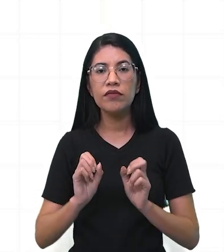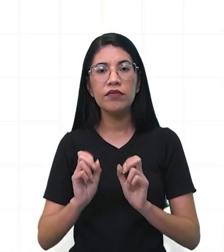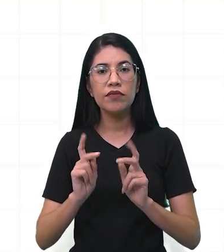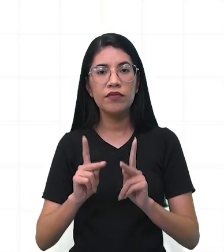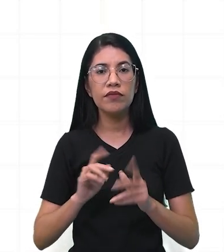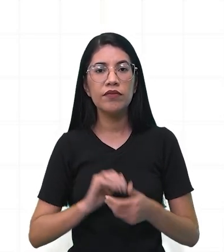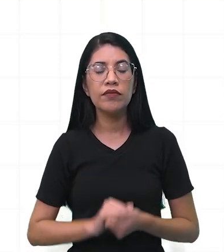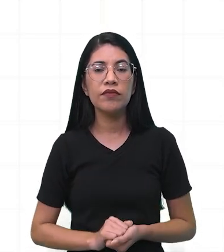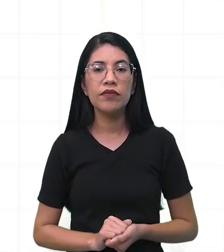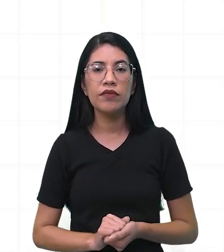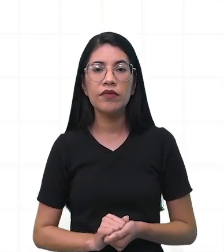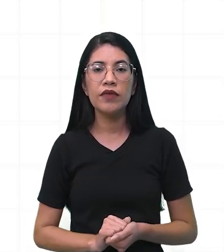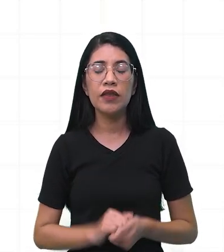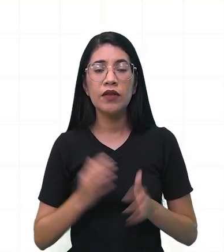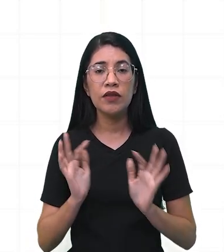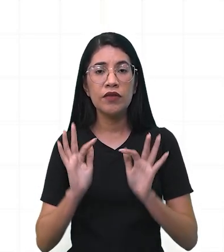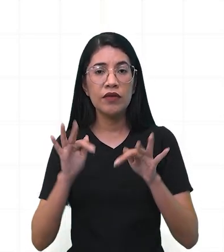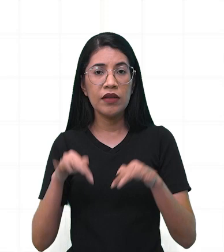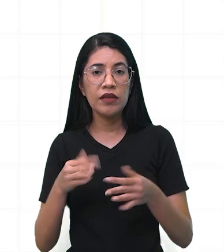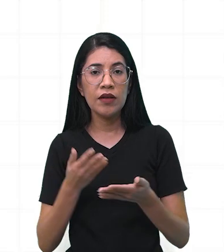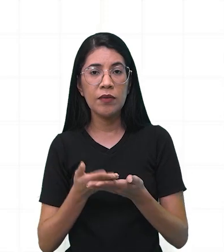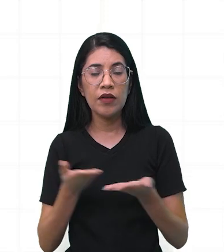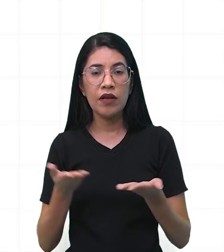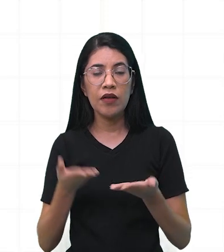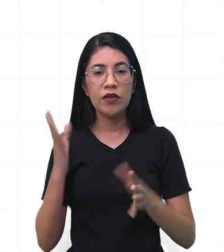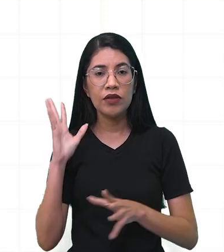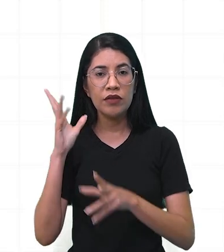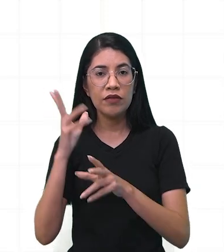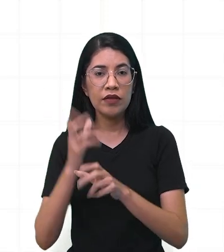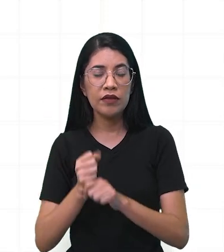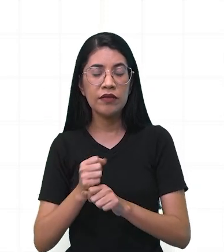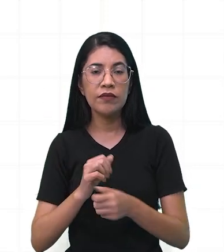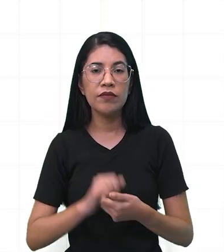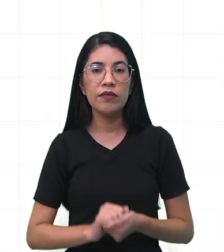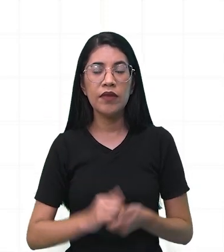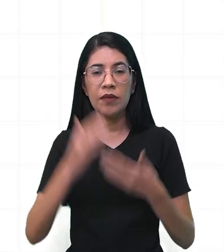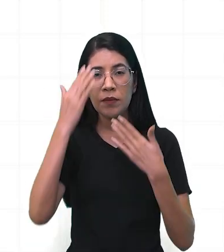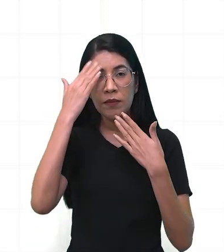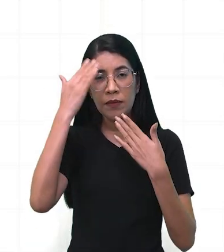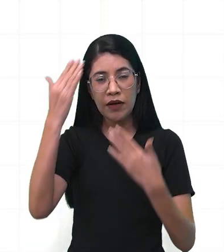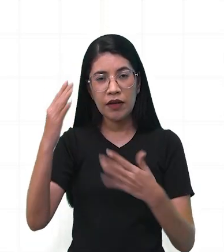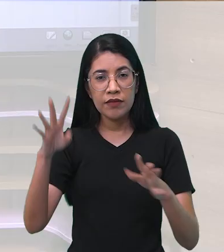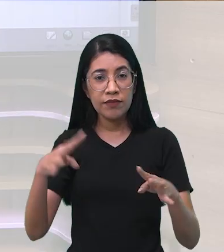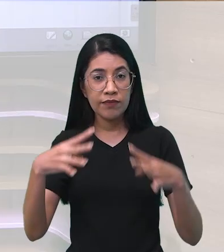ok? Então, nós vamos finalizar a nossa revisão aqui. Quero